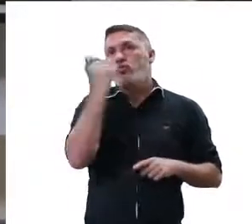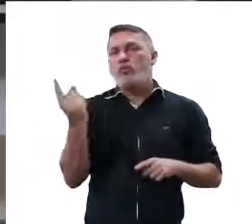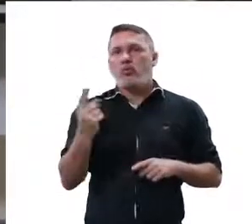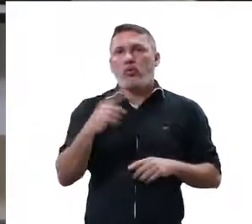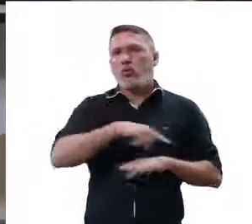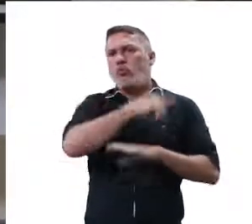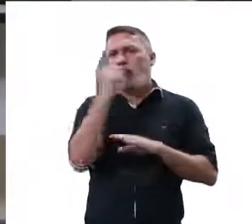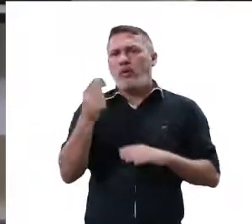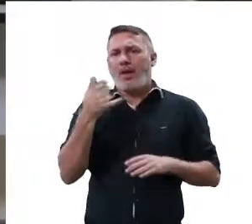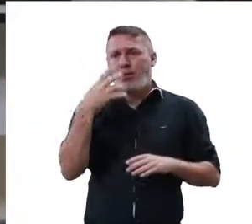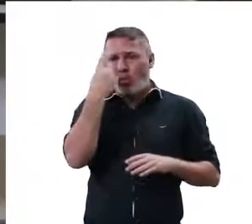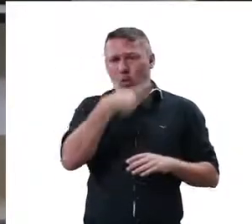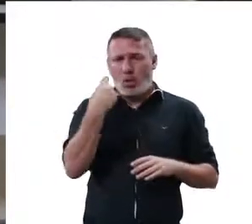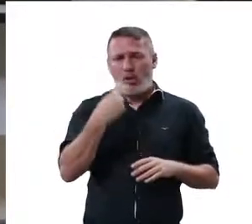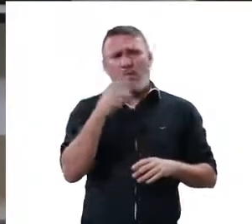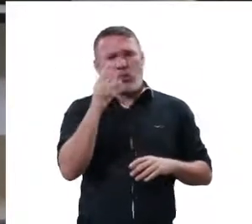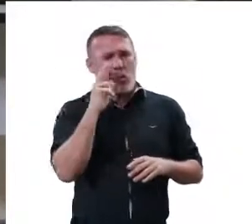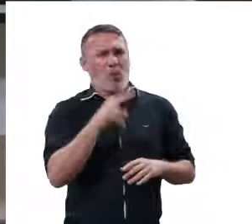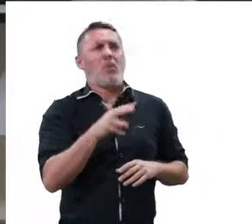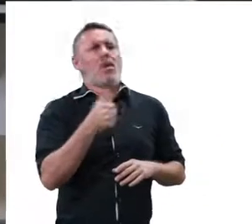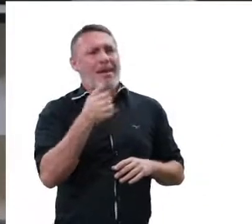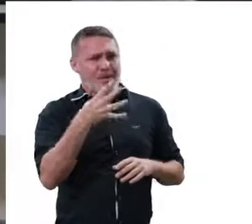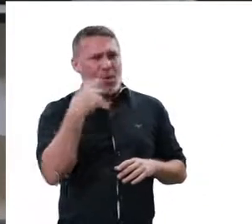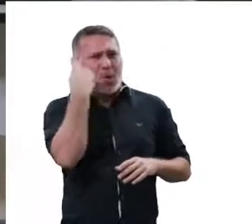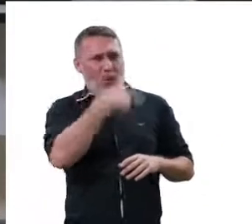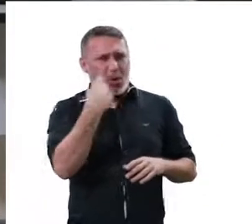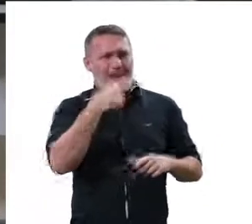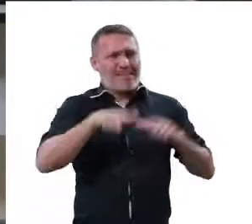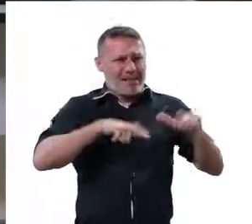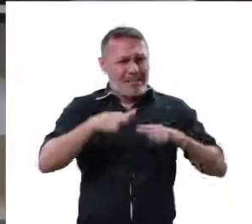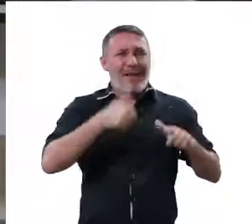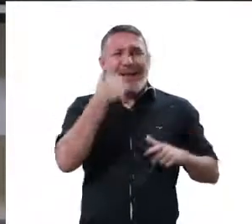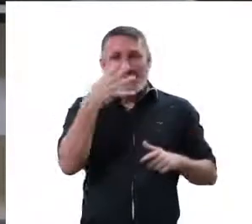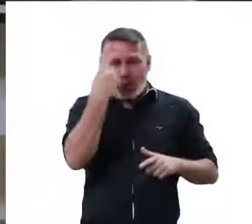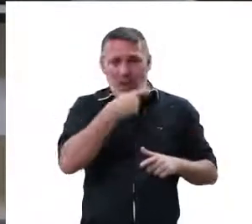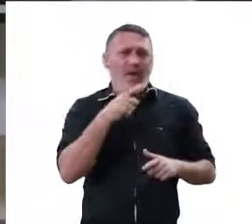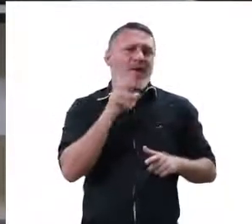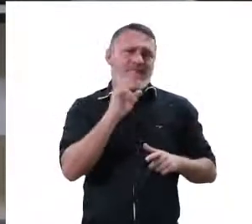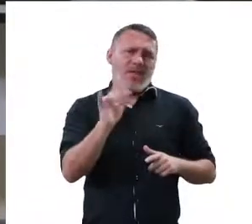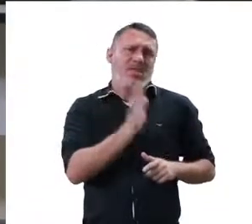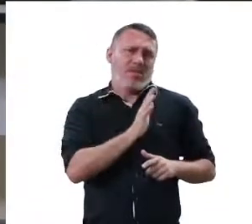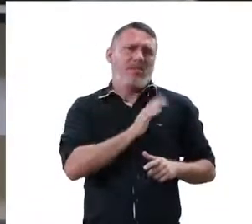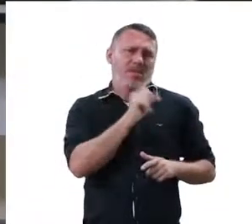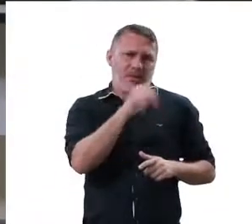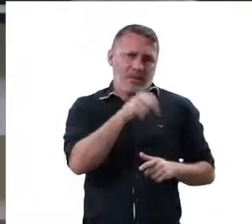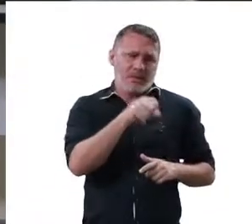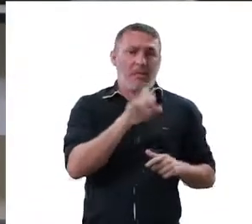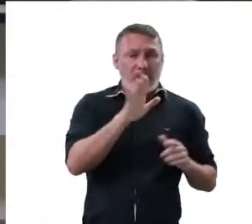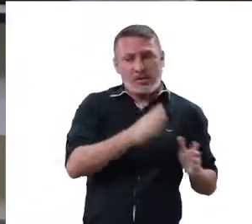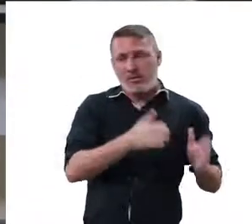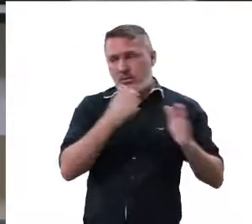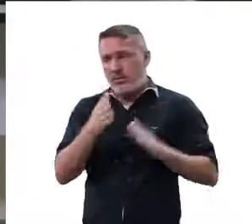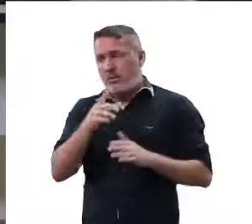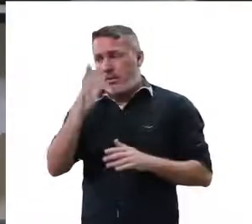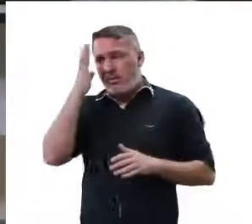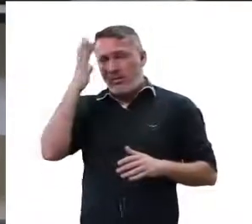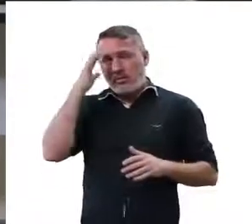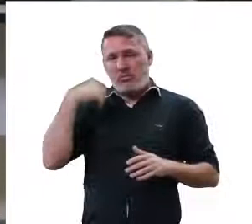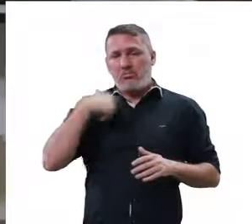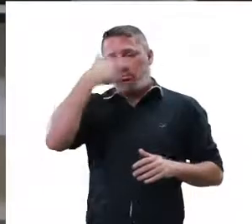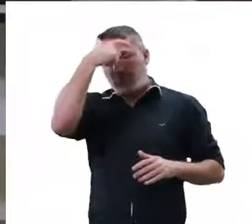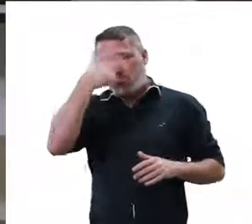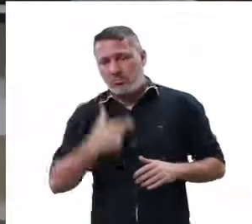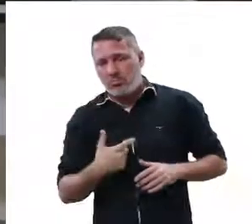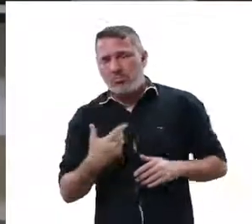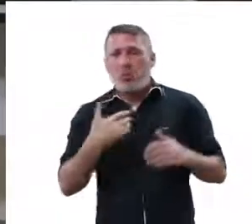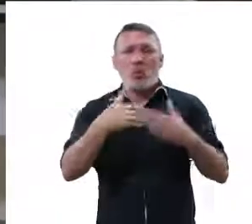Aí, lógico que você vai colocar o seguinte: o cara que trabalha 14 horas por dia só pode ficar rico. Mas se você parar para pensar, o seu